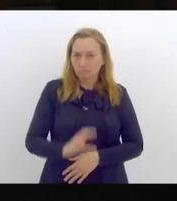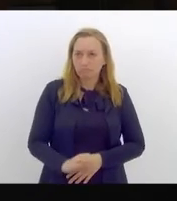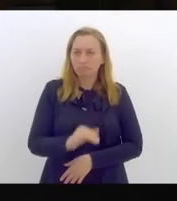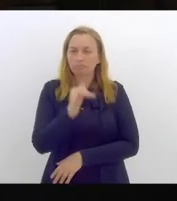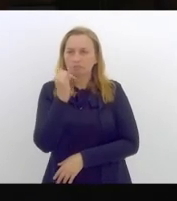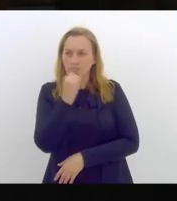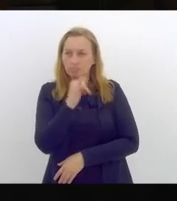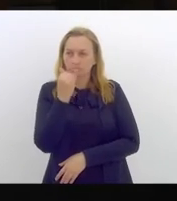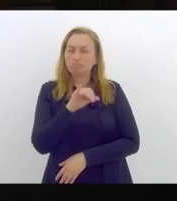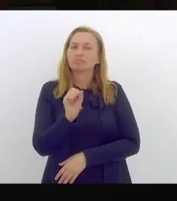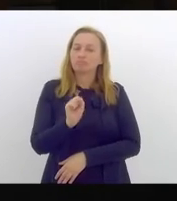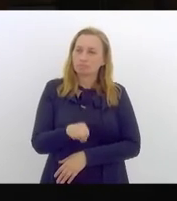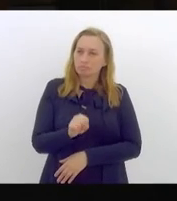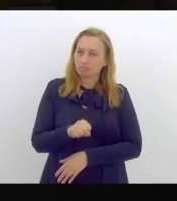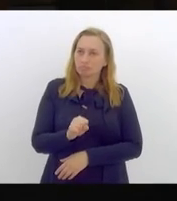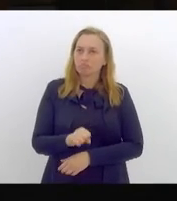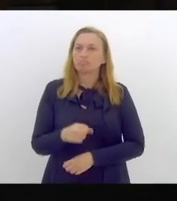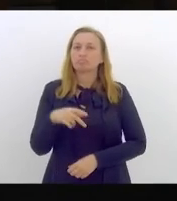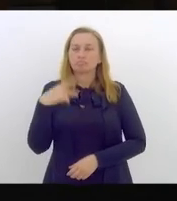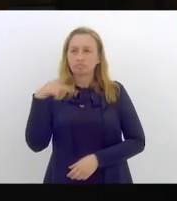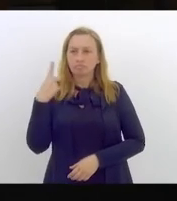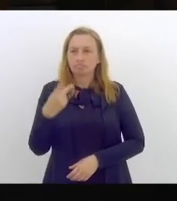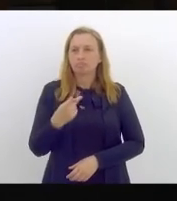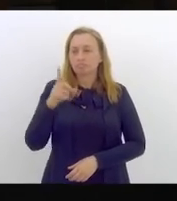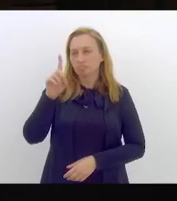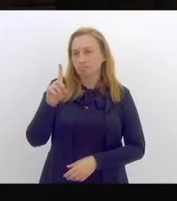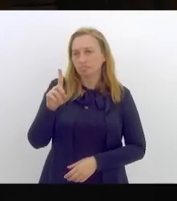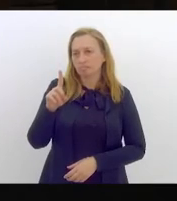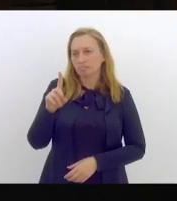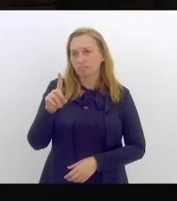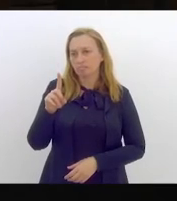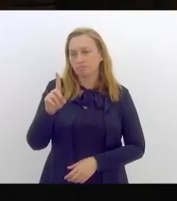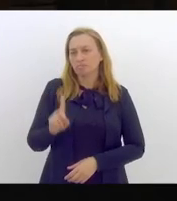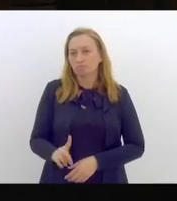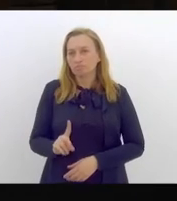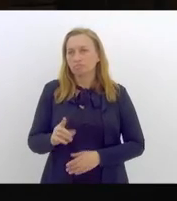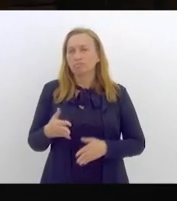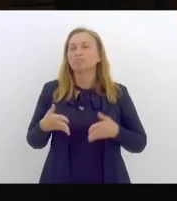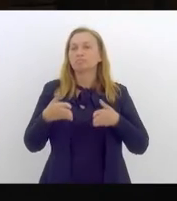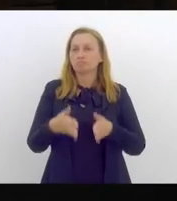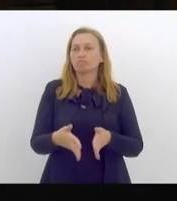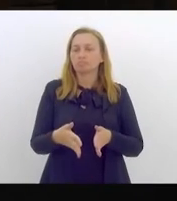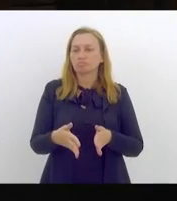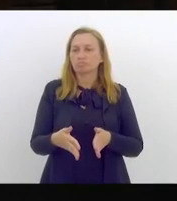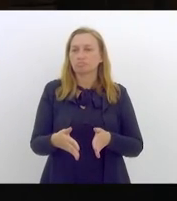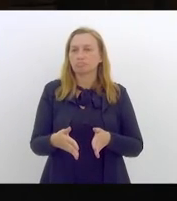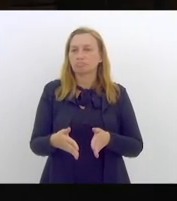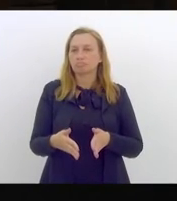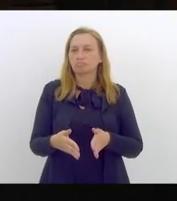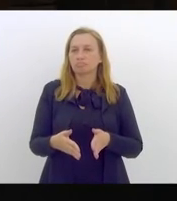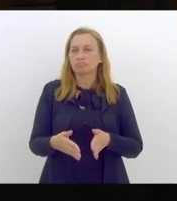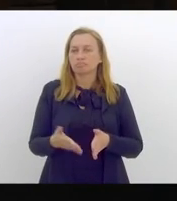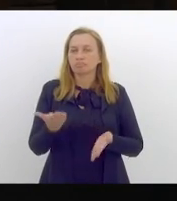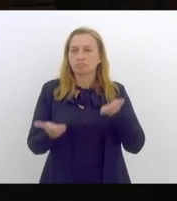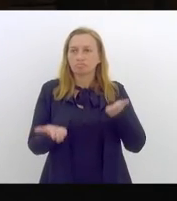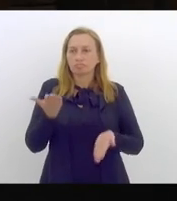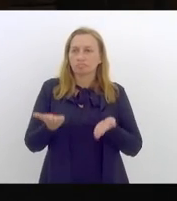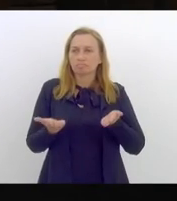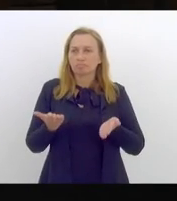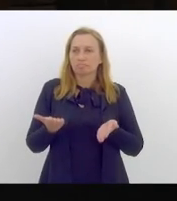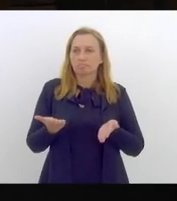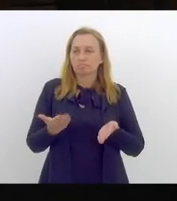fluminense e que, sim, a política de direitos ela é central e hierarquiza sobre o equilíbrio